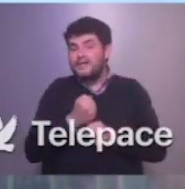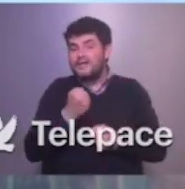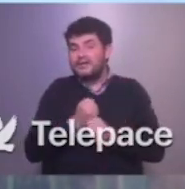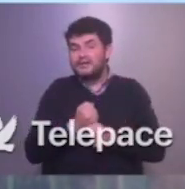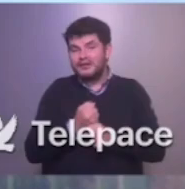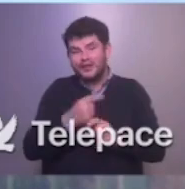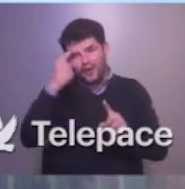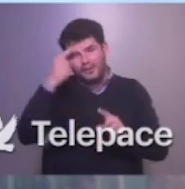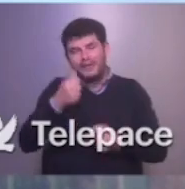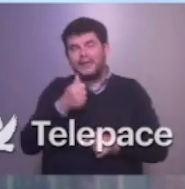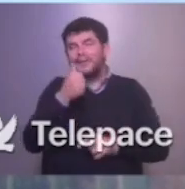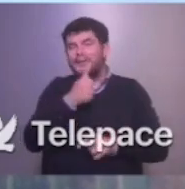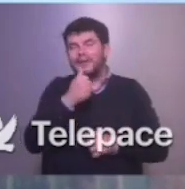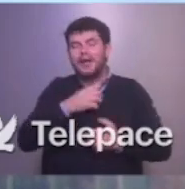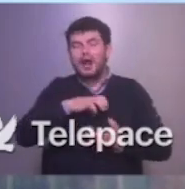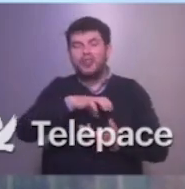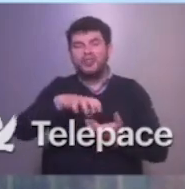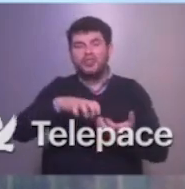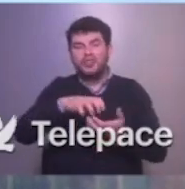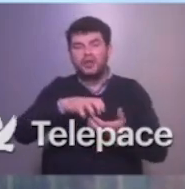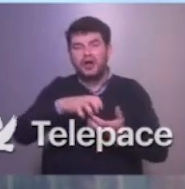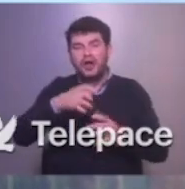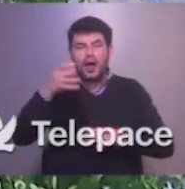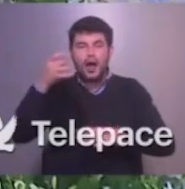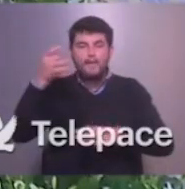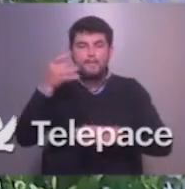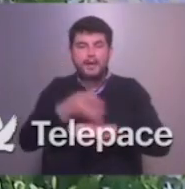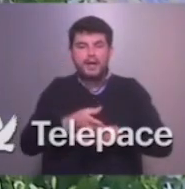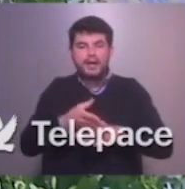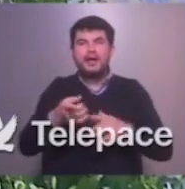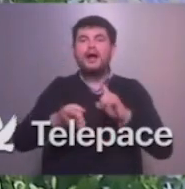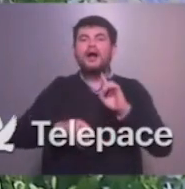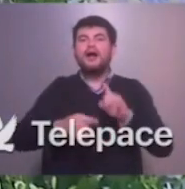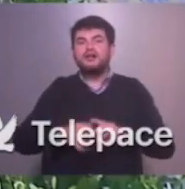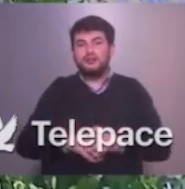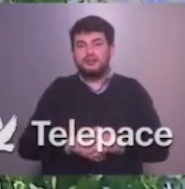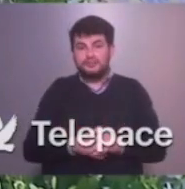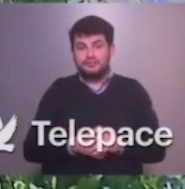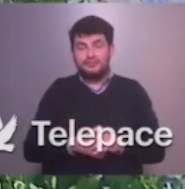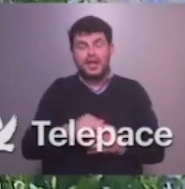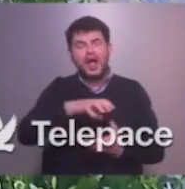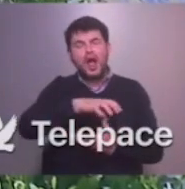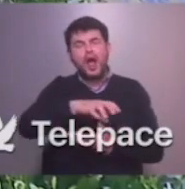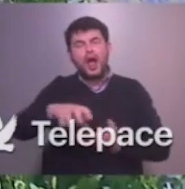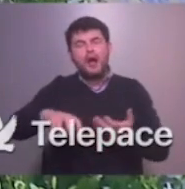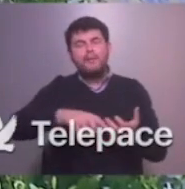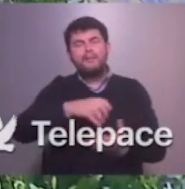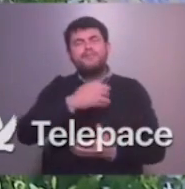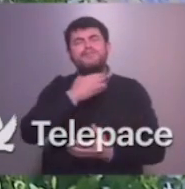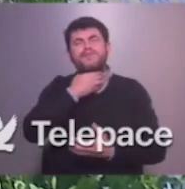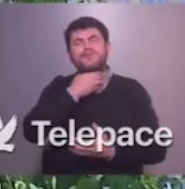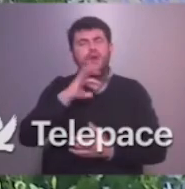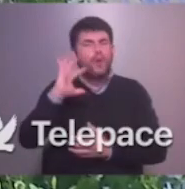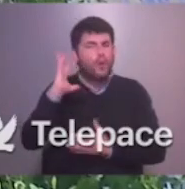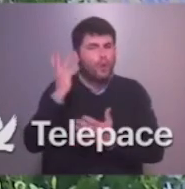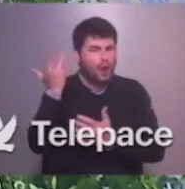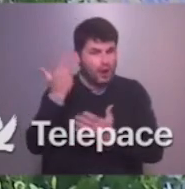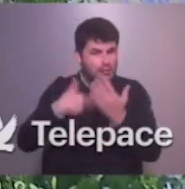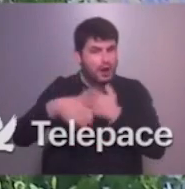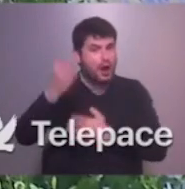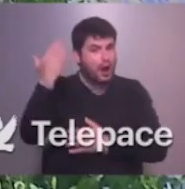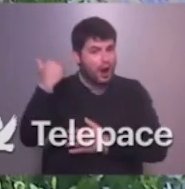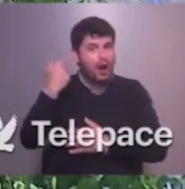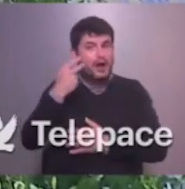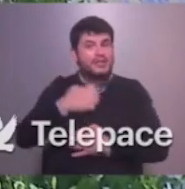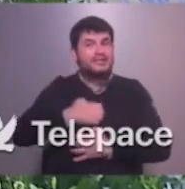para vencermos as crises, todas as crises. E a grande crise que se vivia naquele momento, como